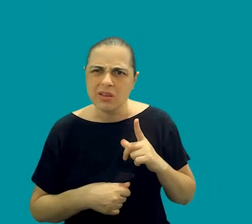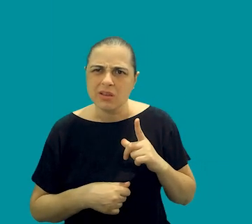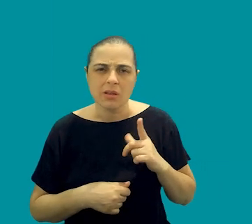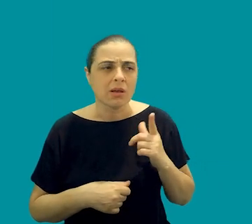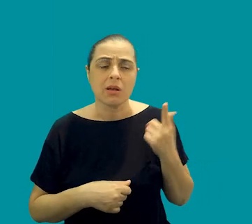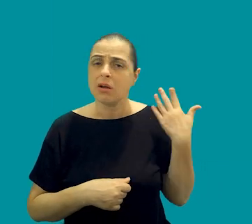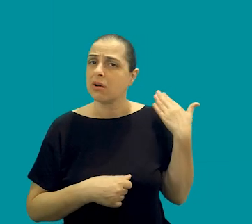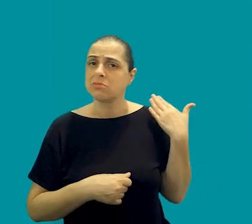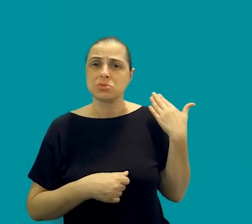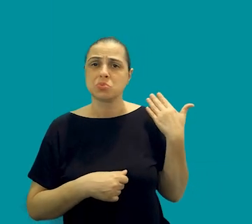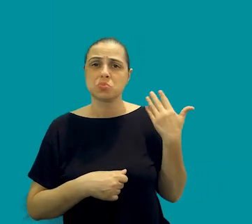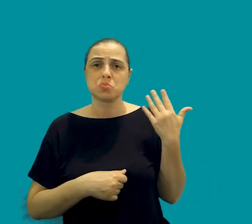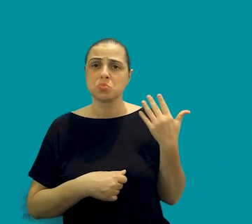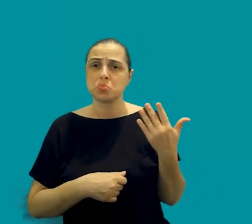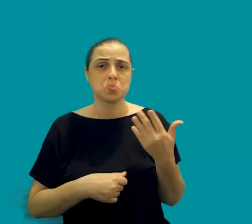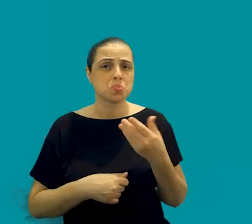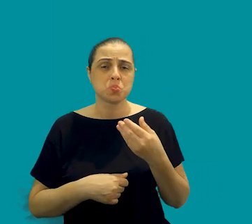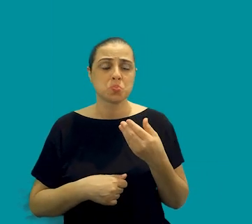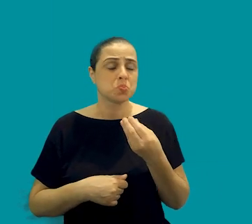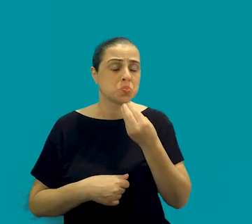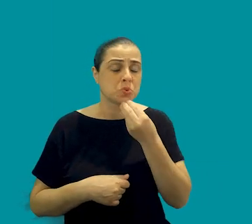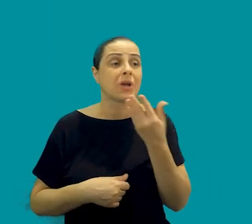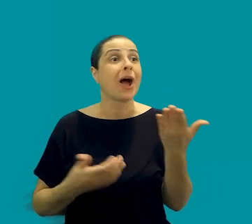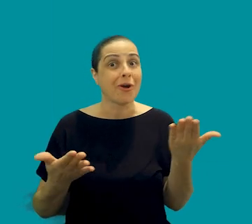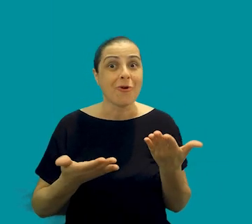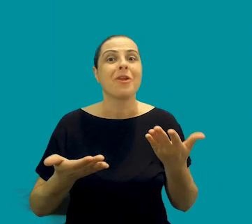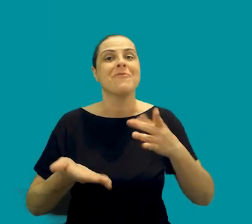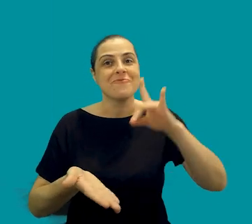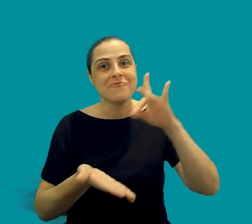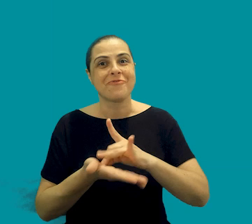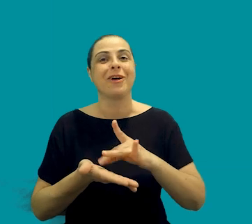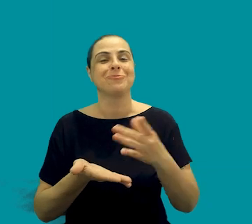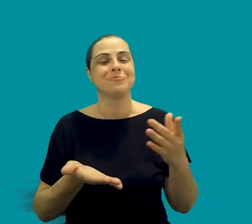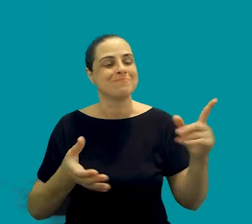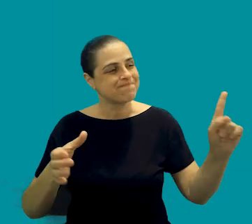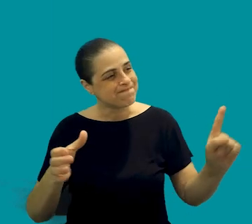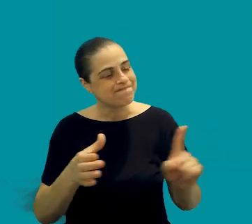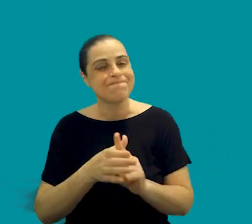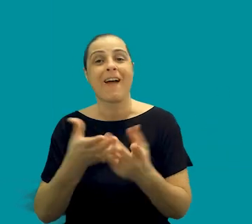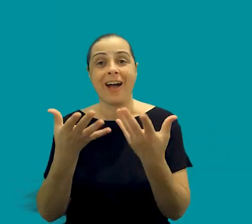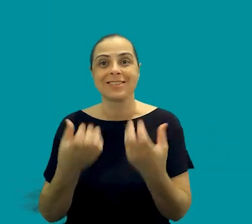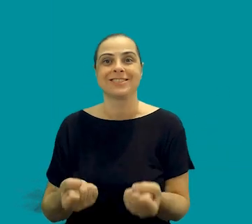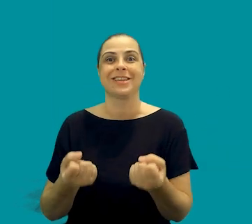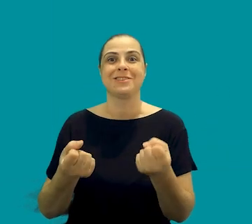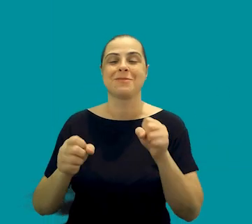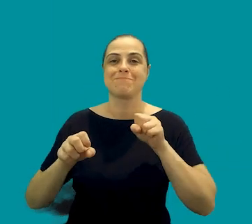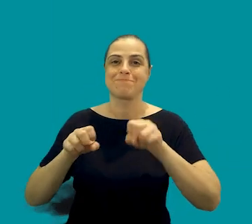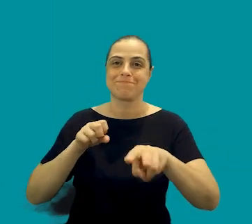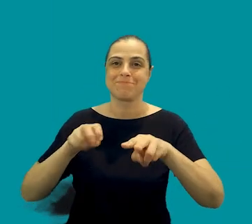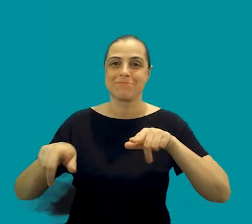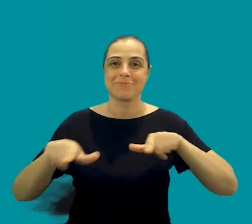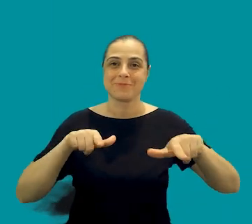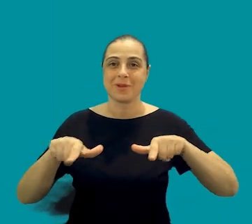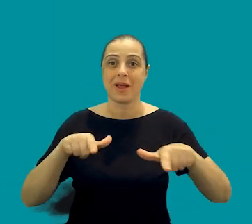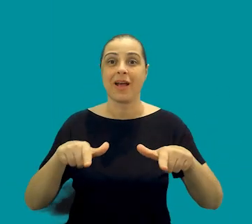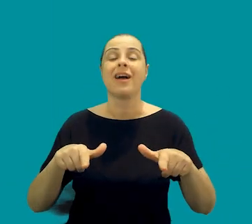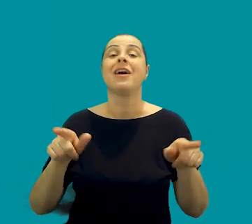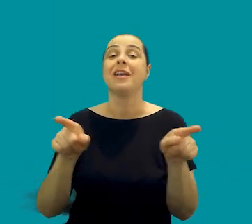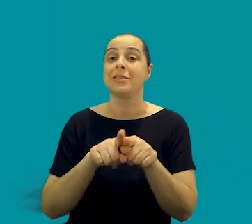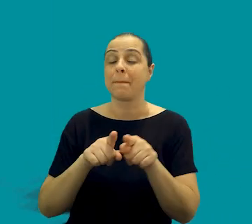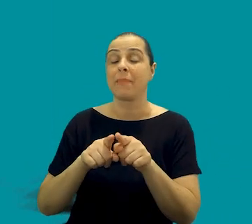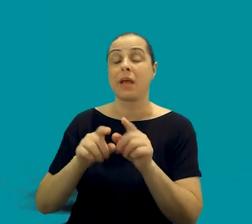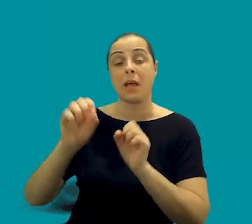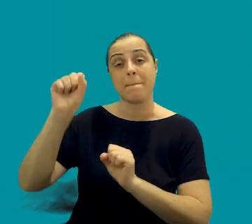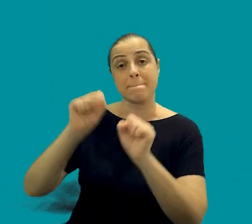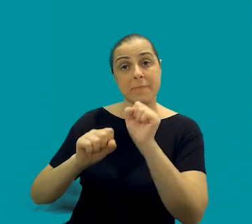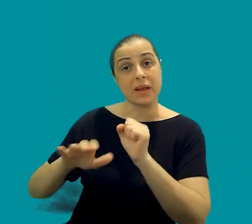esse acesso de inclusão de fato. E uma inclusão, por exemplo, nos ambientes empresariais,